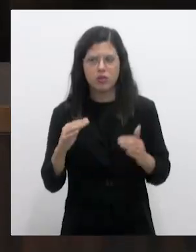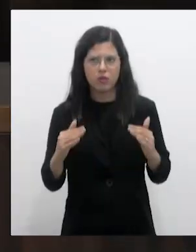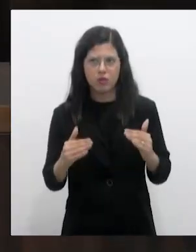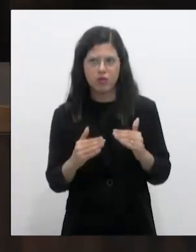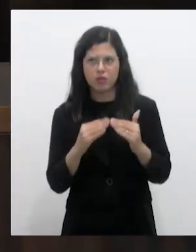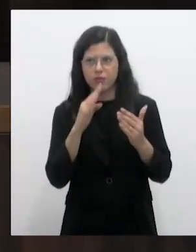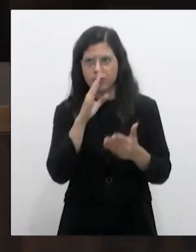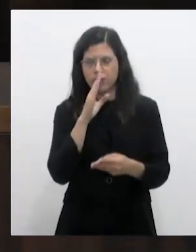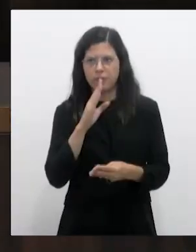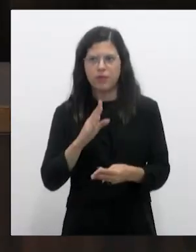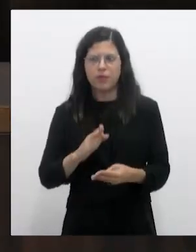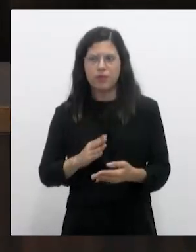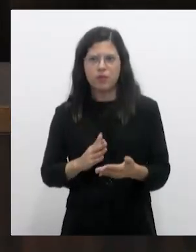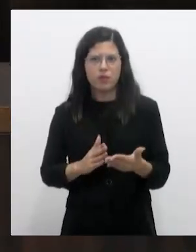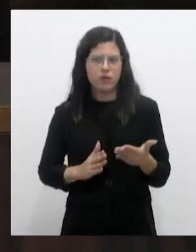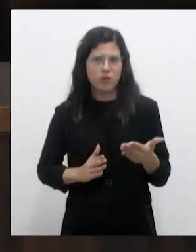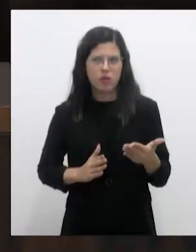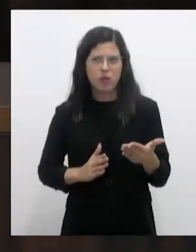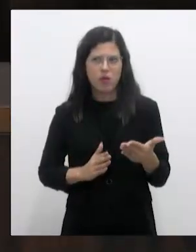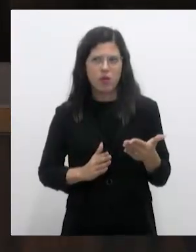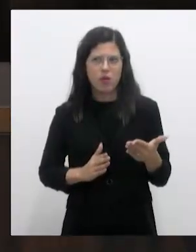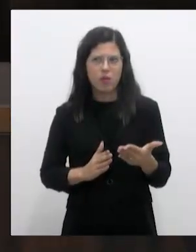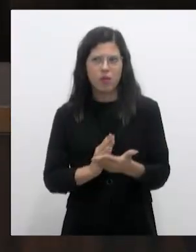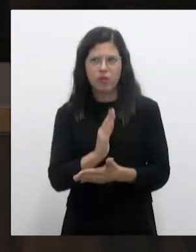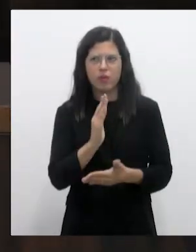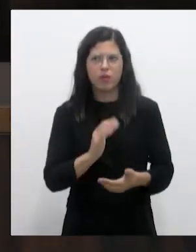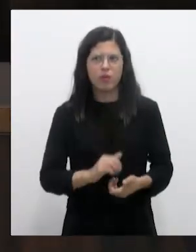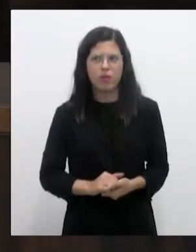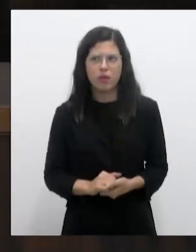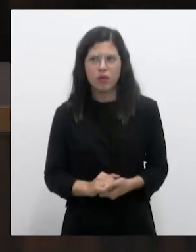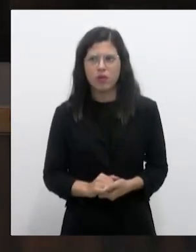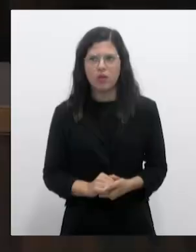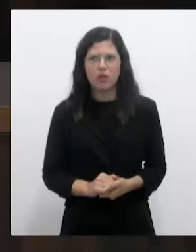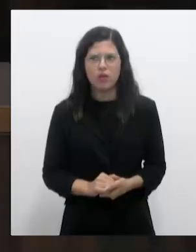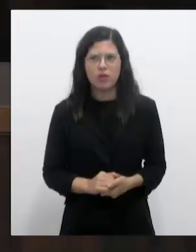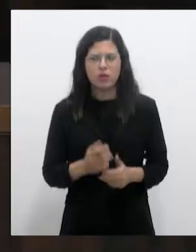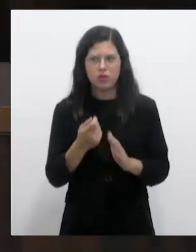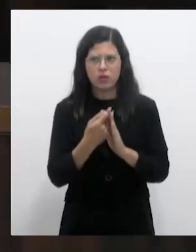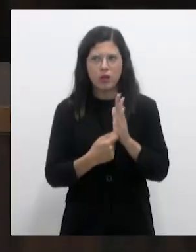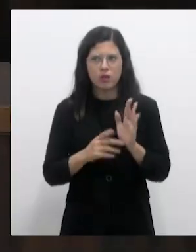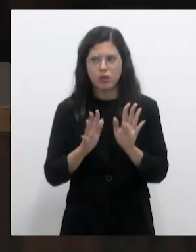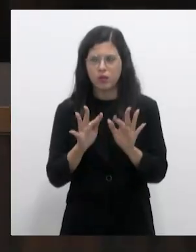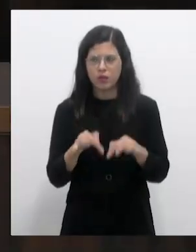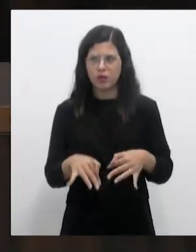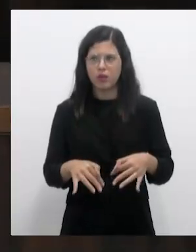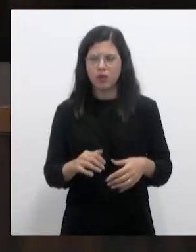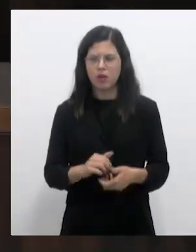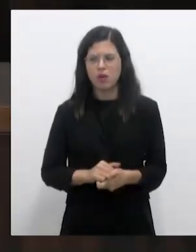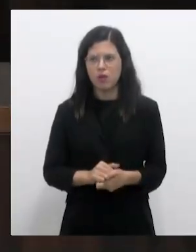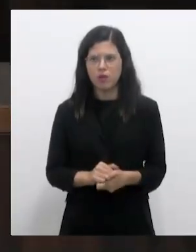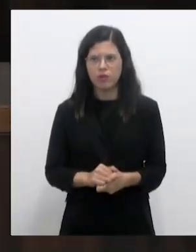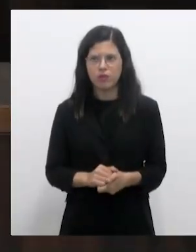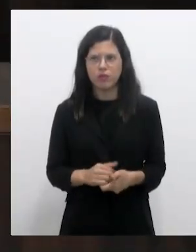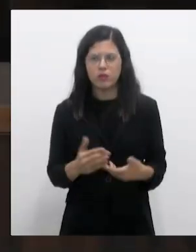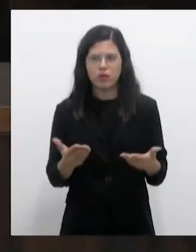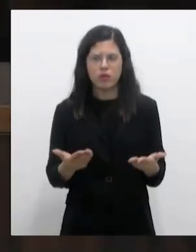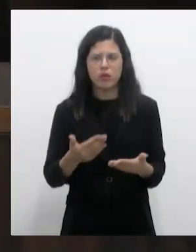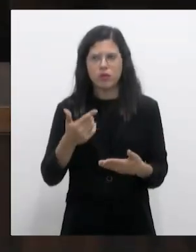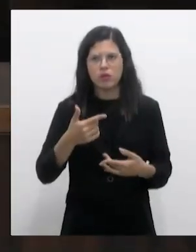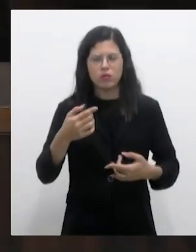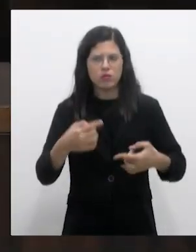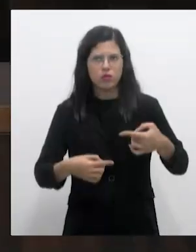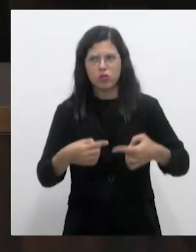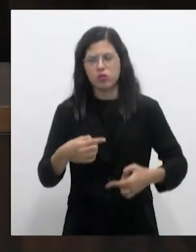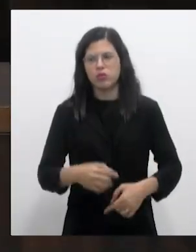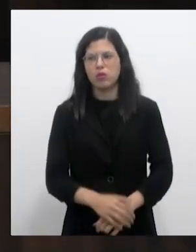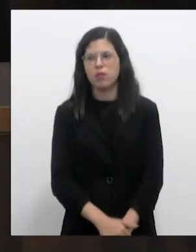aprovam, permaneçam como estão. Aprovado. A redação do vencido para segunda